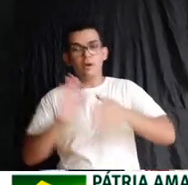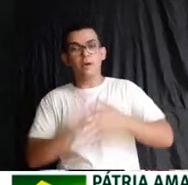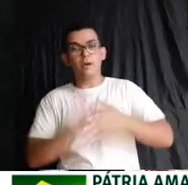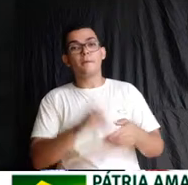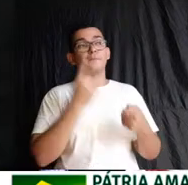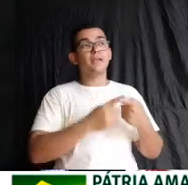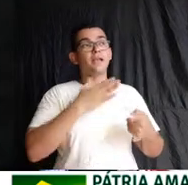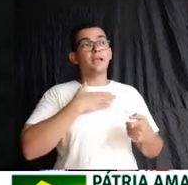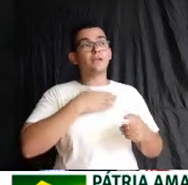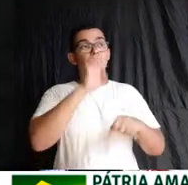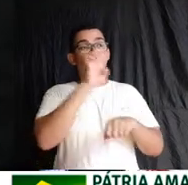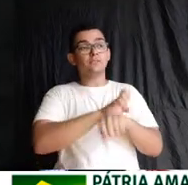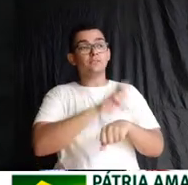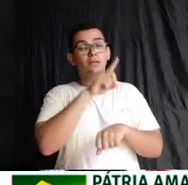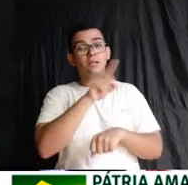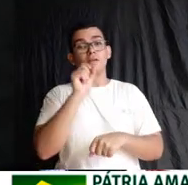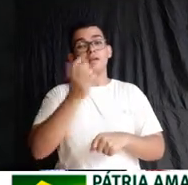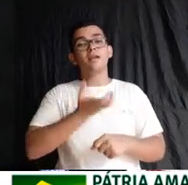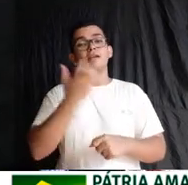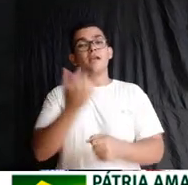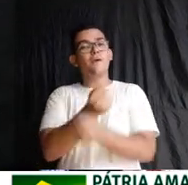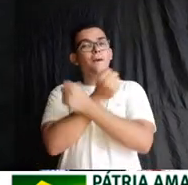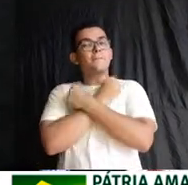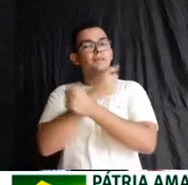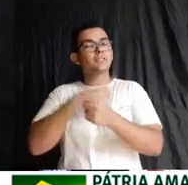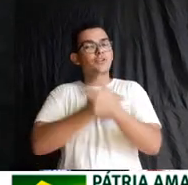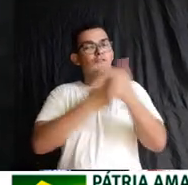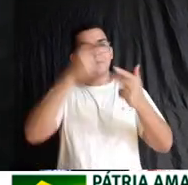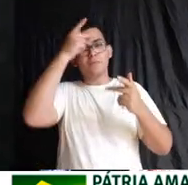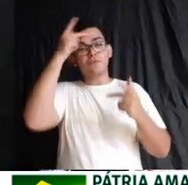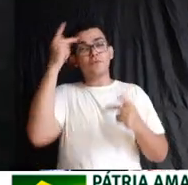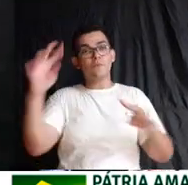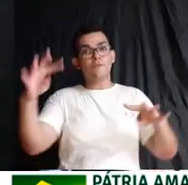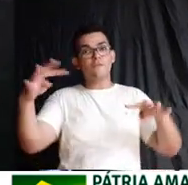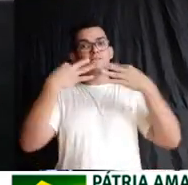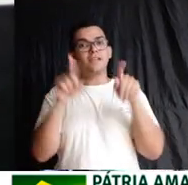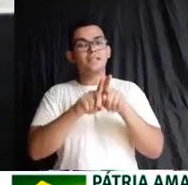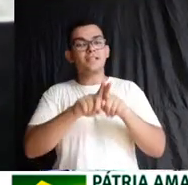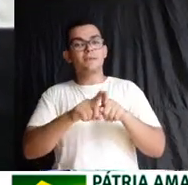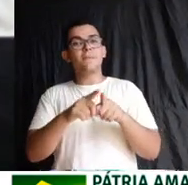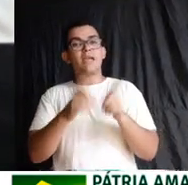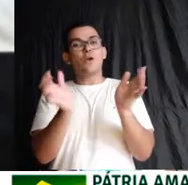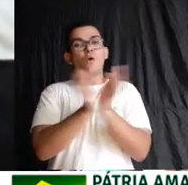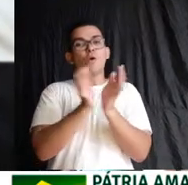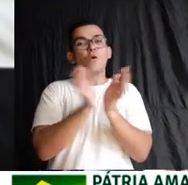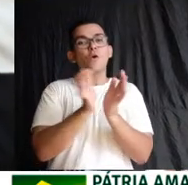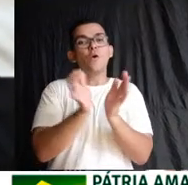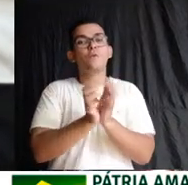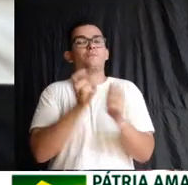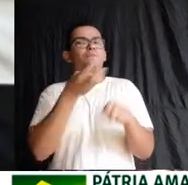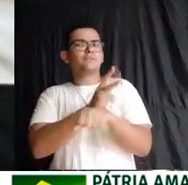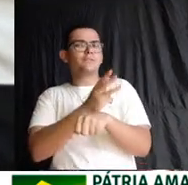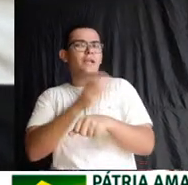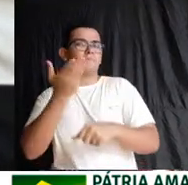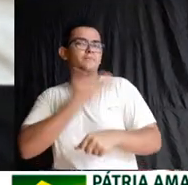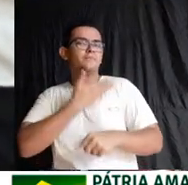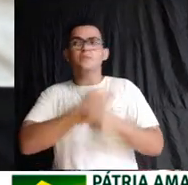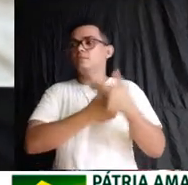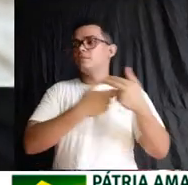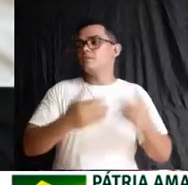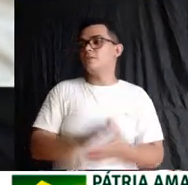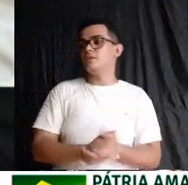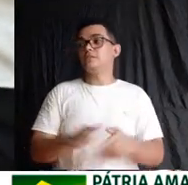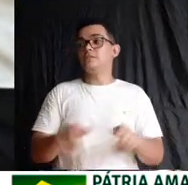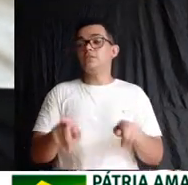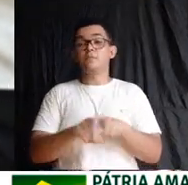minha Campina Grande, lá. Inclusive, aproveitar e mandar um alô aí, tem uma galera ligada lá, uns grupos dos amigos lá. E já desde criança a gente